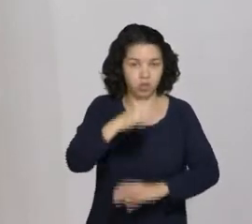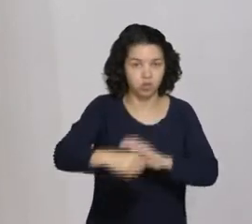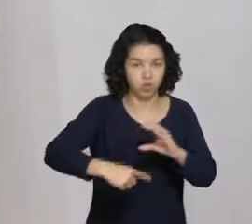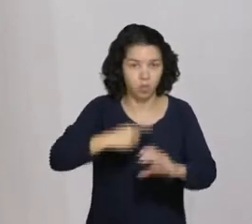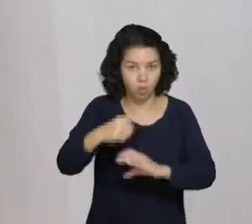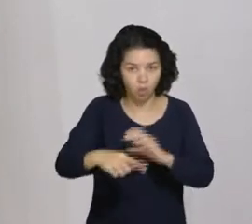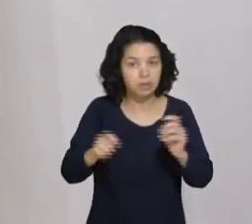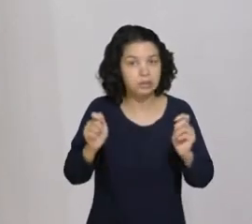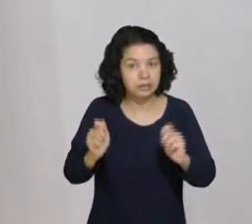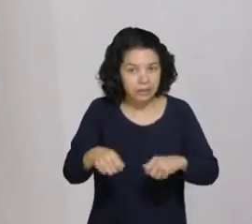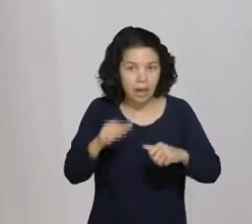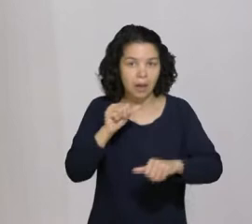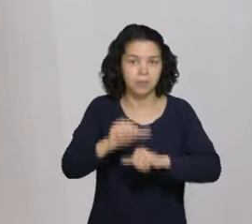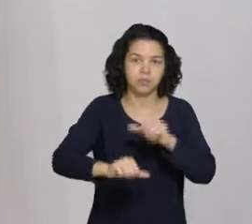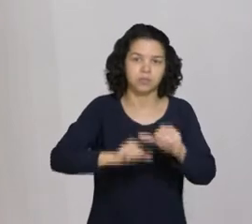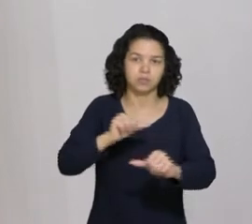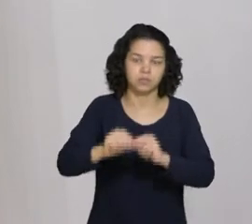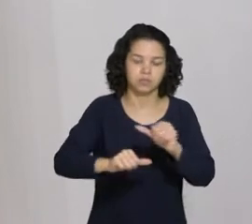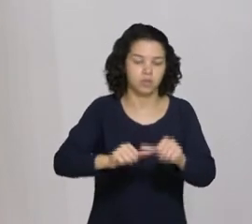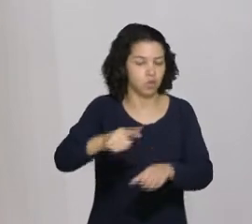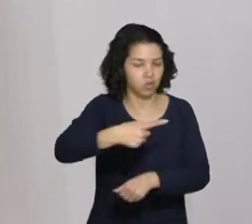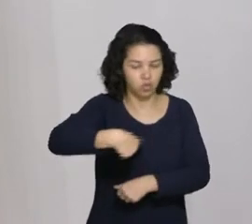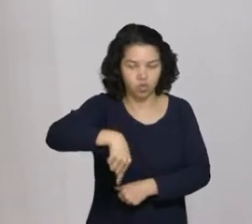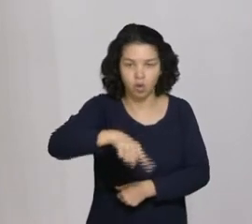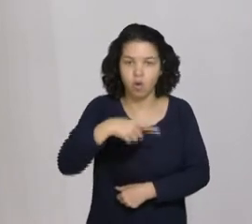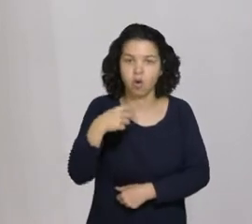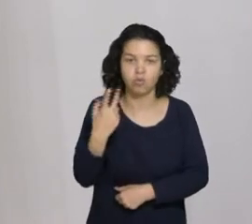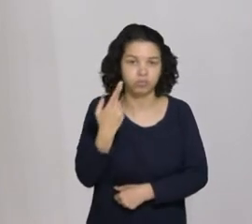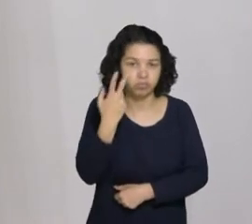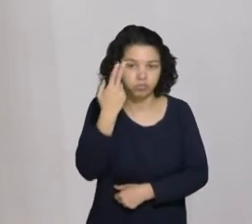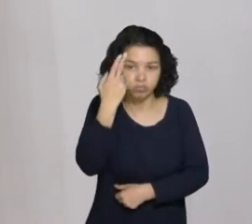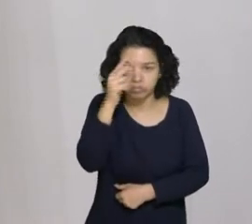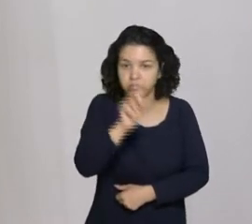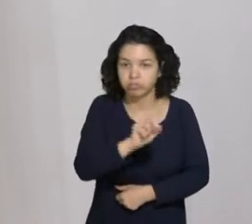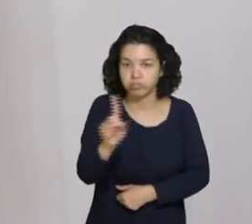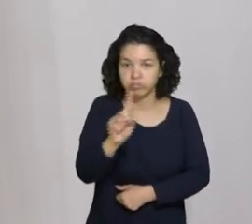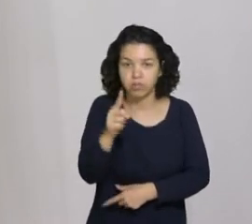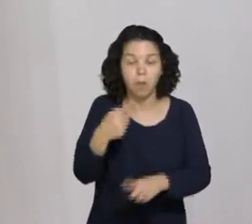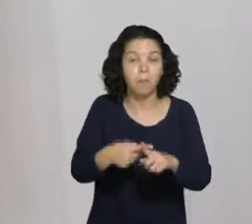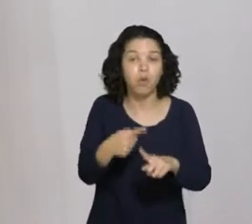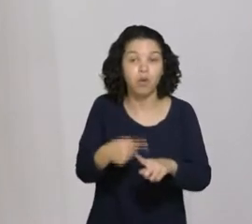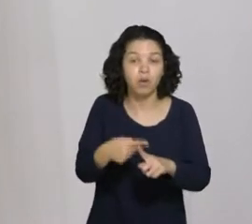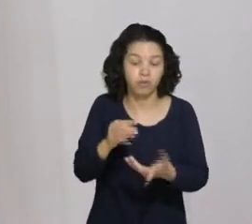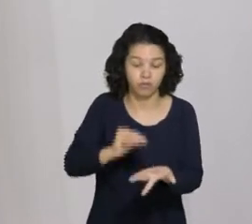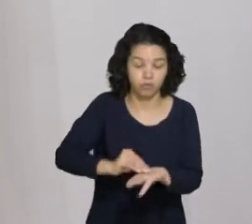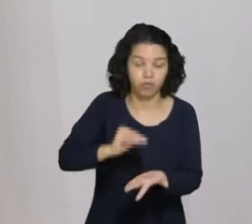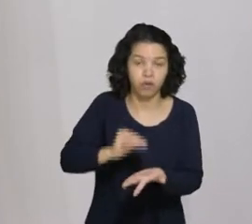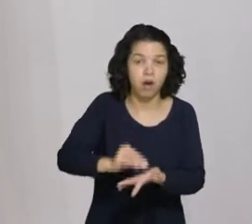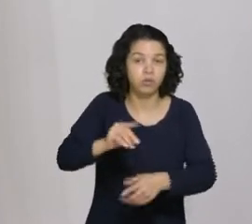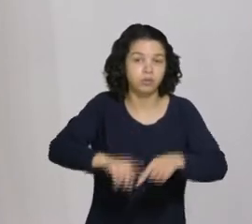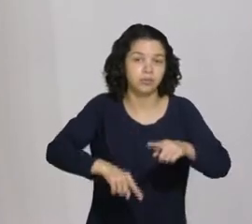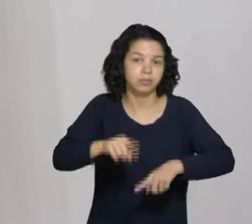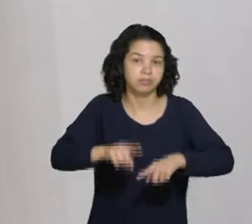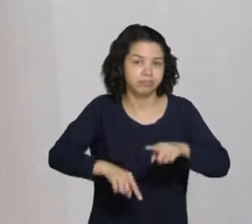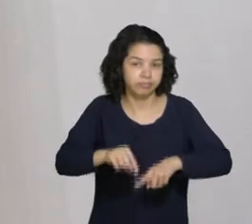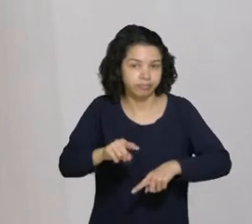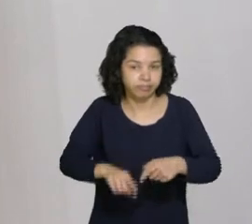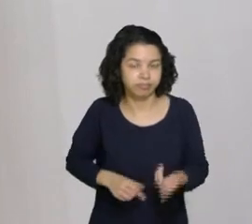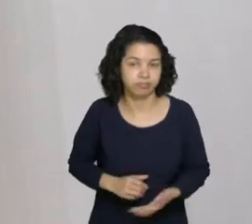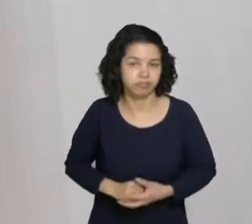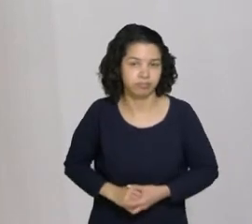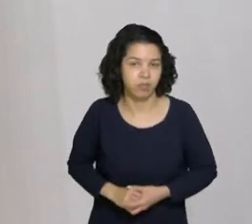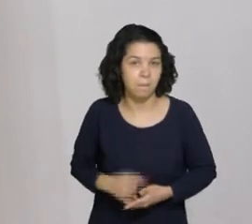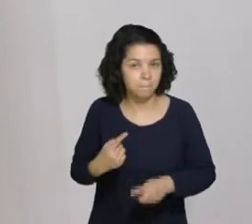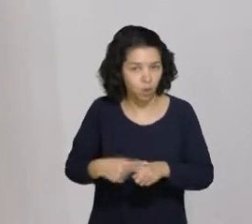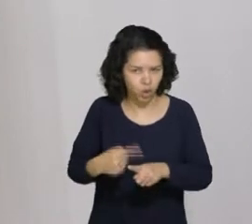reversível nós não estamos operando por conta de falta de insumo não é